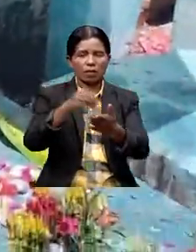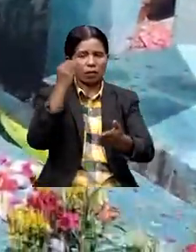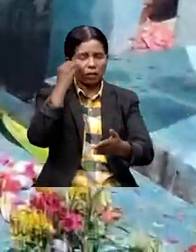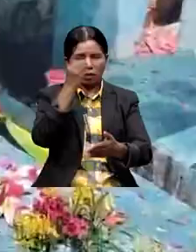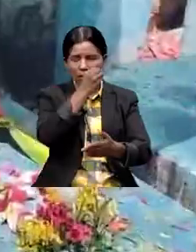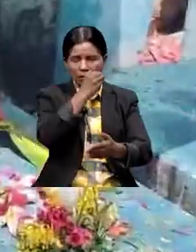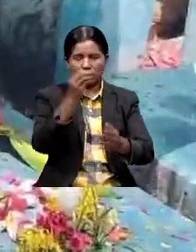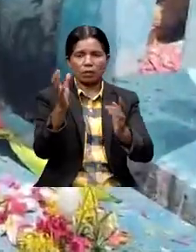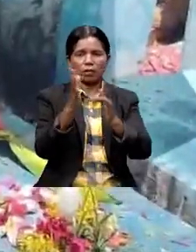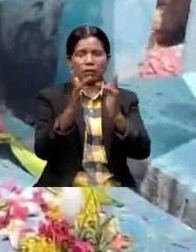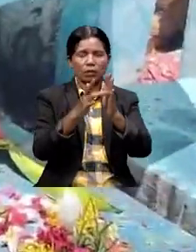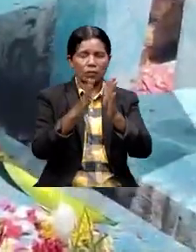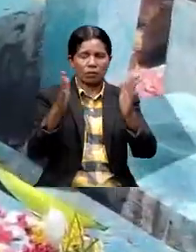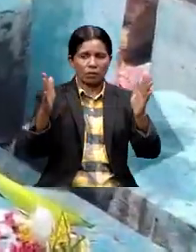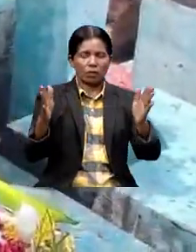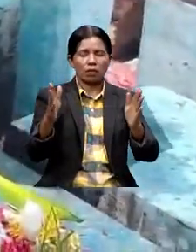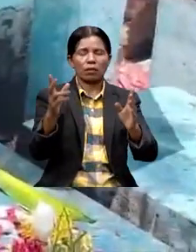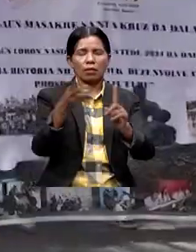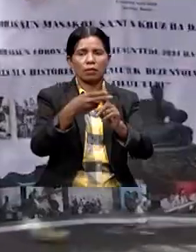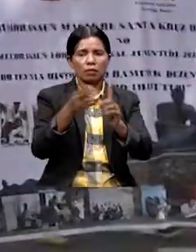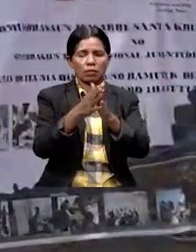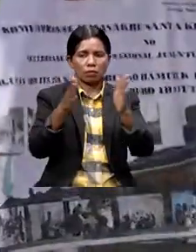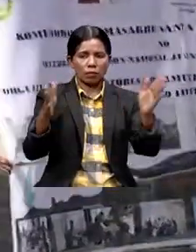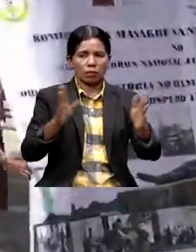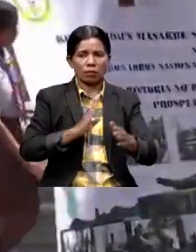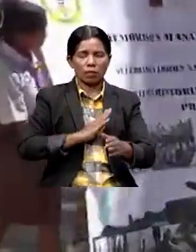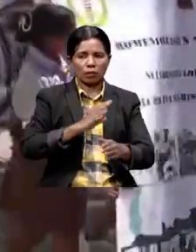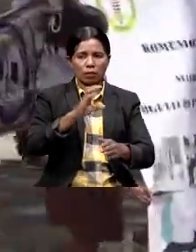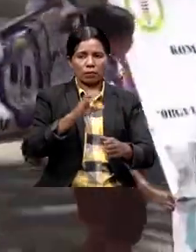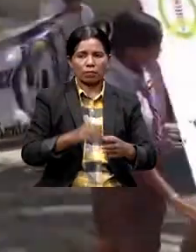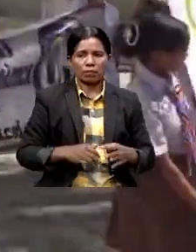Cruz Bot Cemitério Tirilolo Baucau, Feliciano Venâncio Belo, GMN.